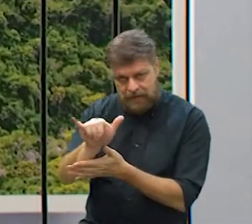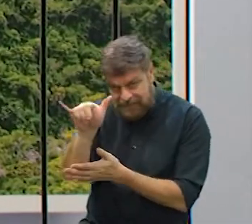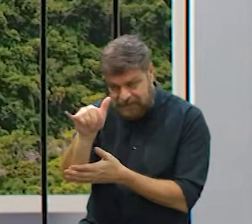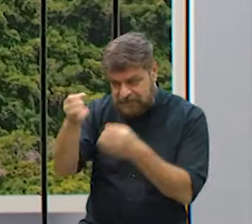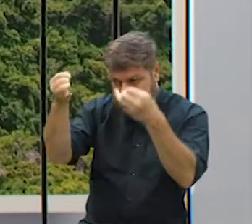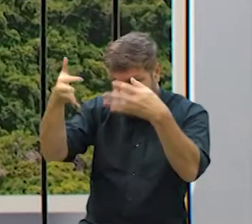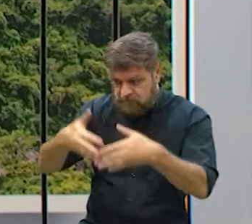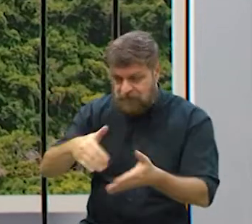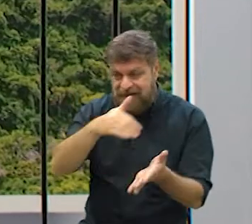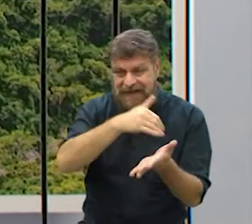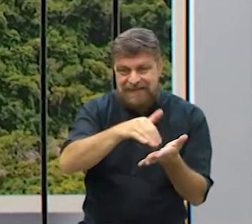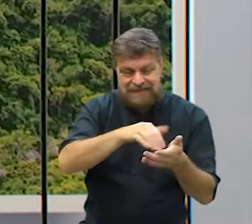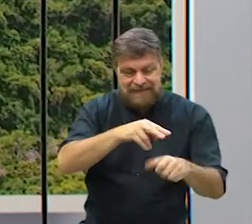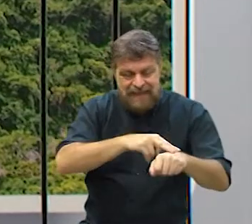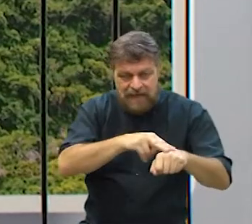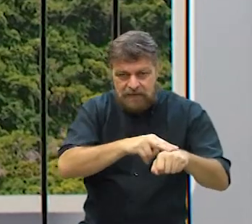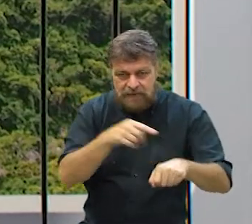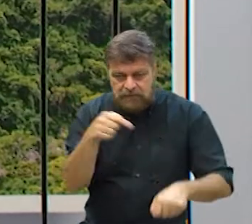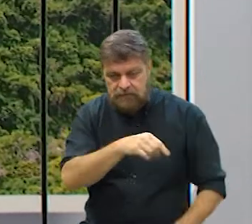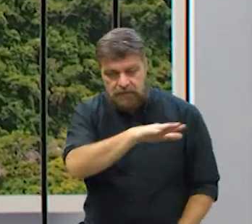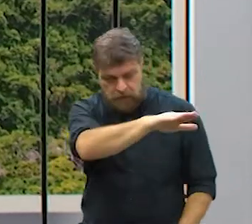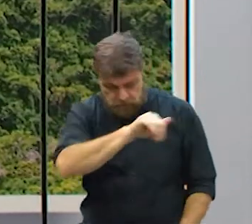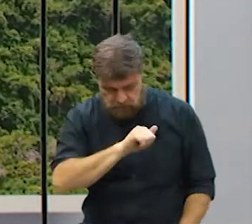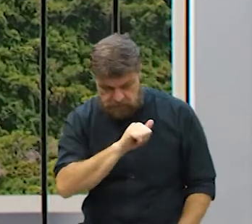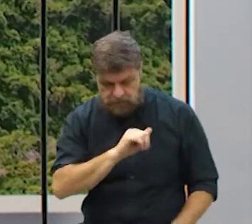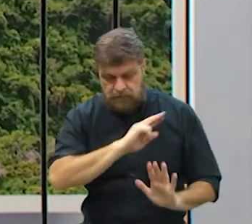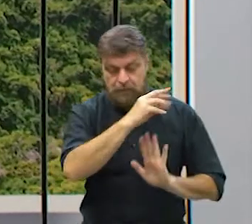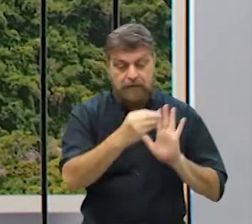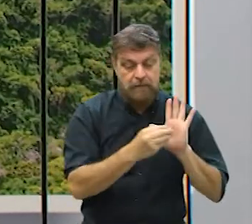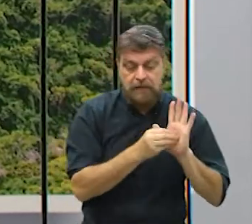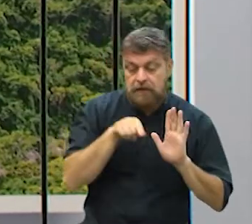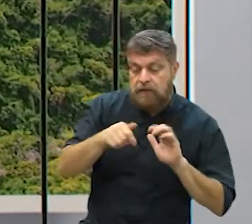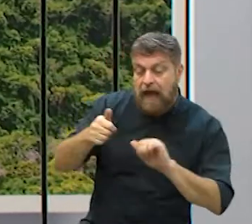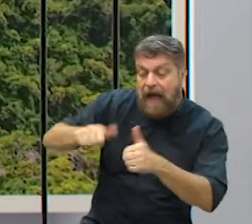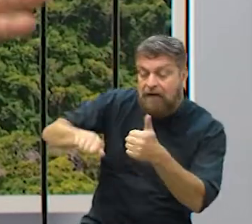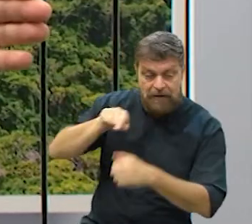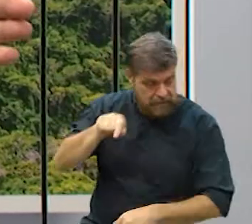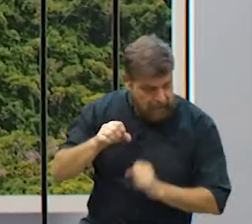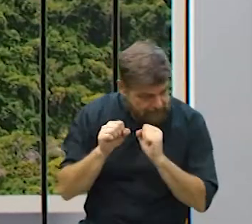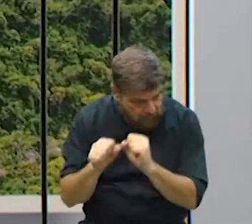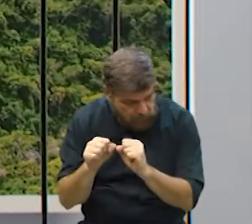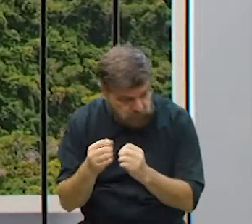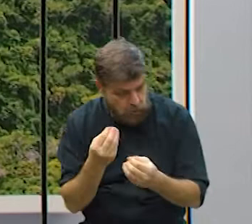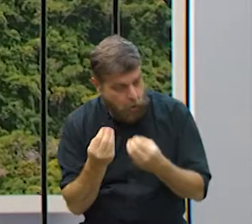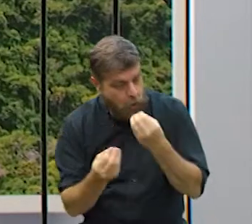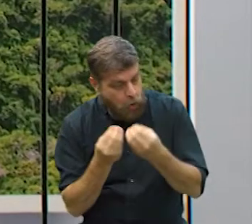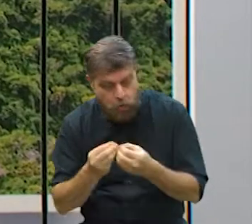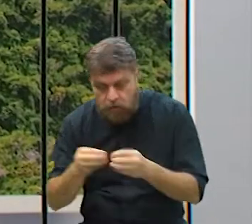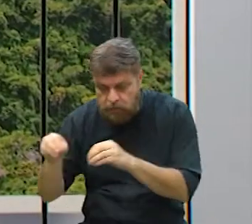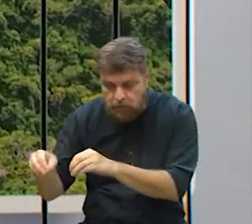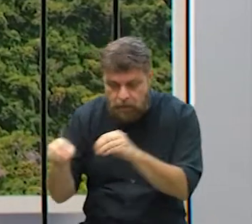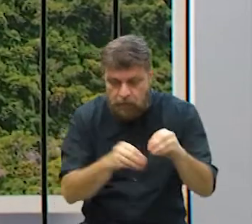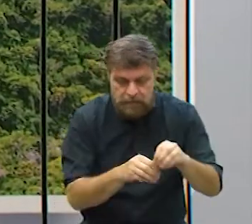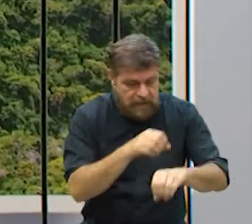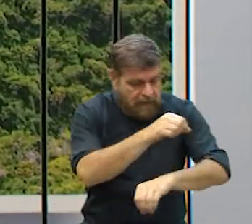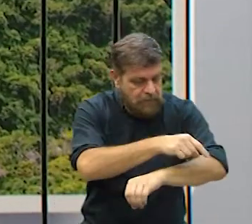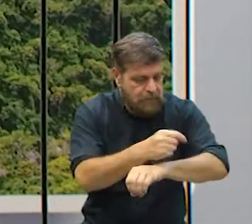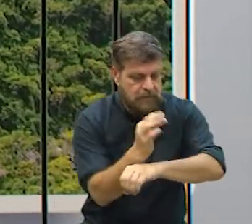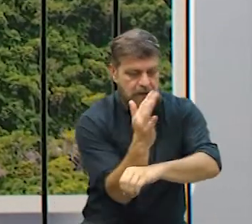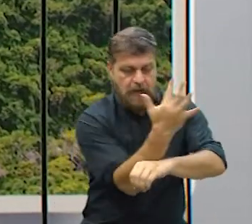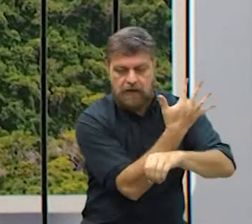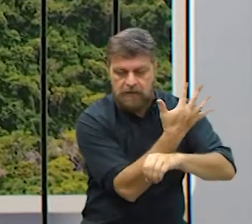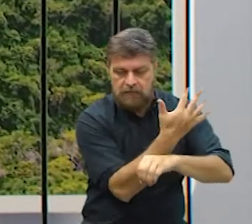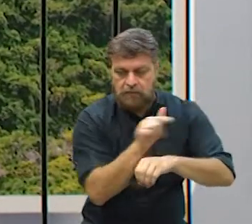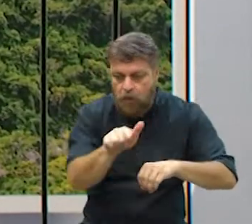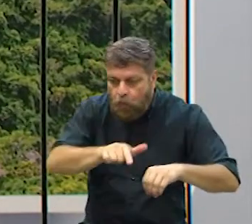do Verde vai ser exaustivamente acionada. Pode aqui, como nós podemos fazer a compensação aqui,